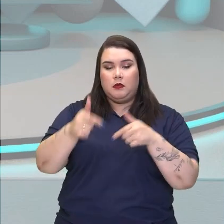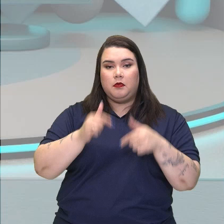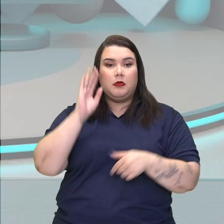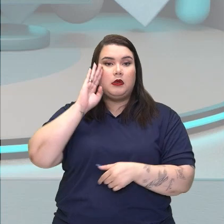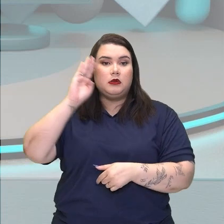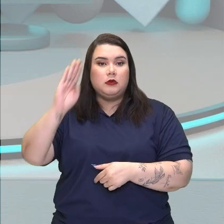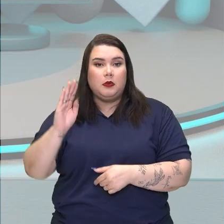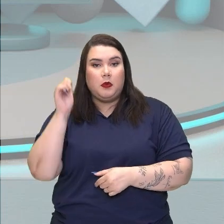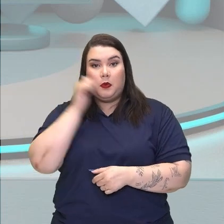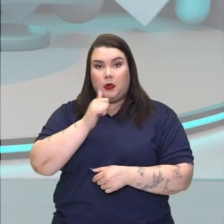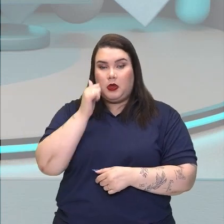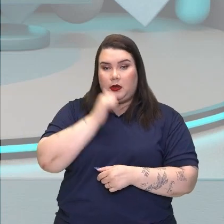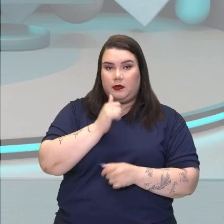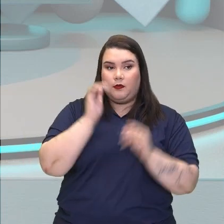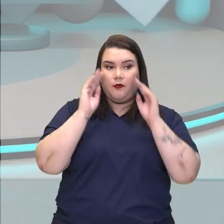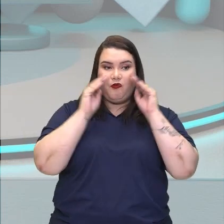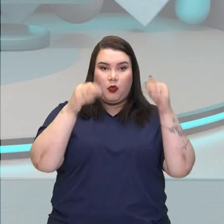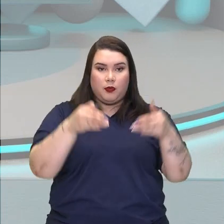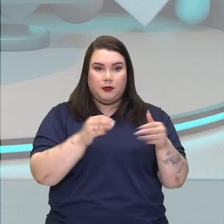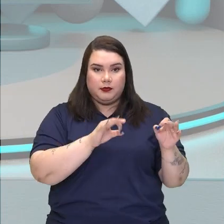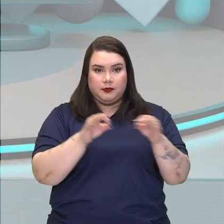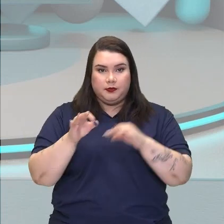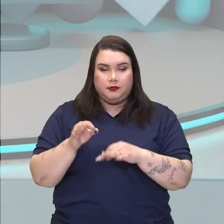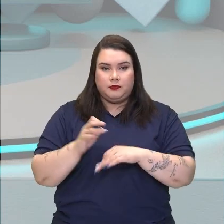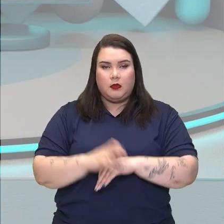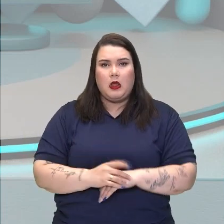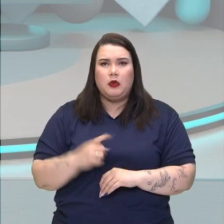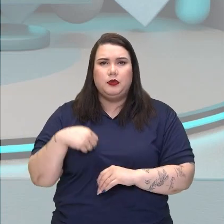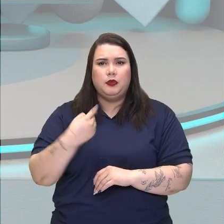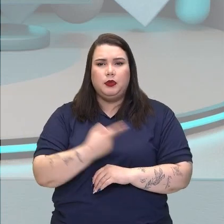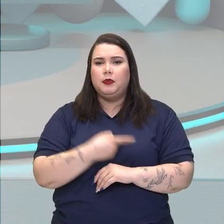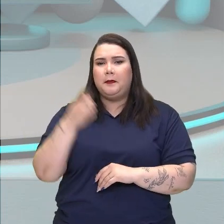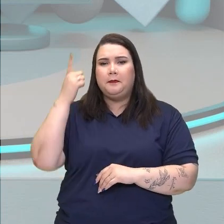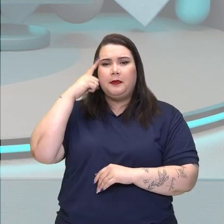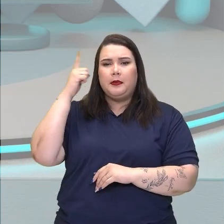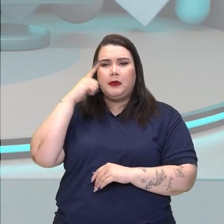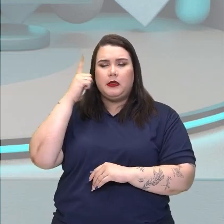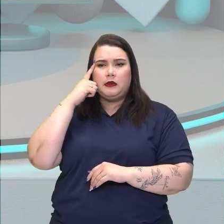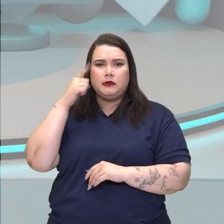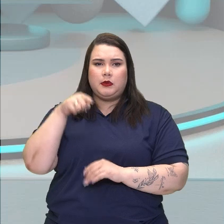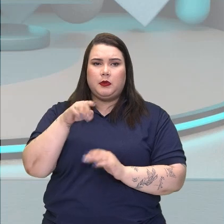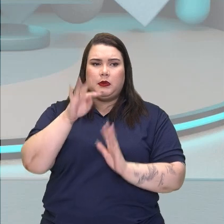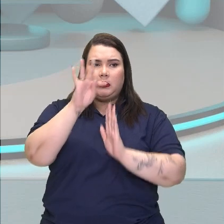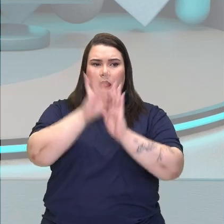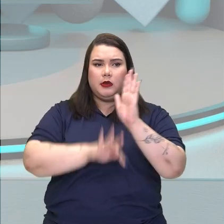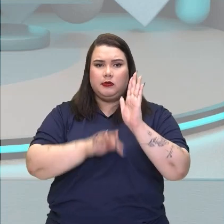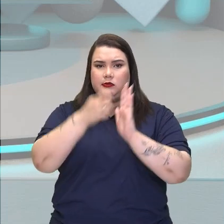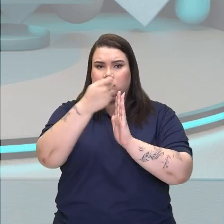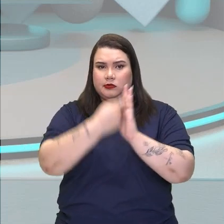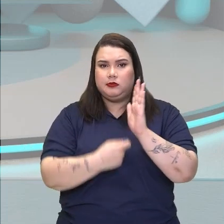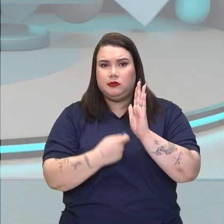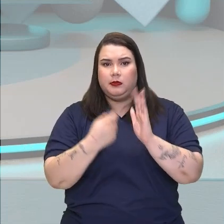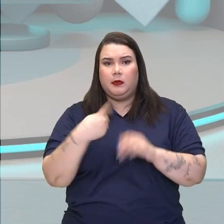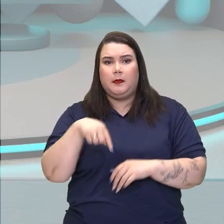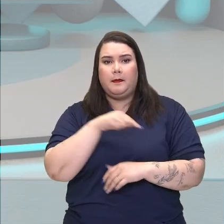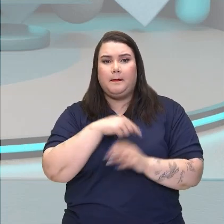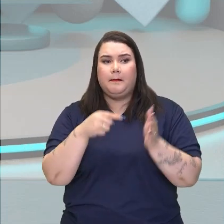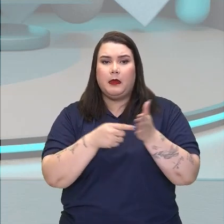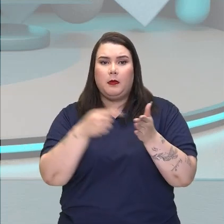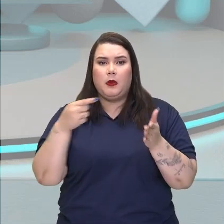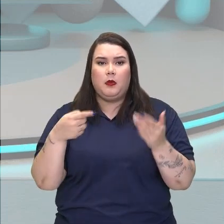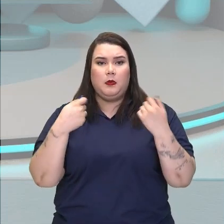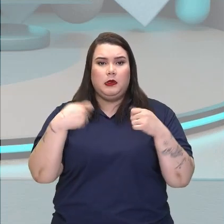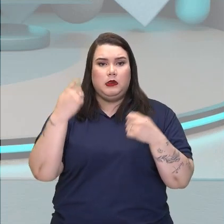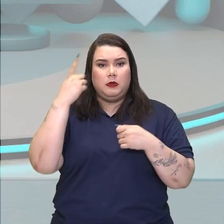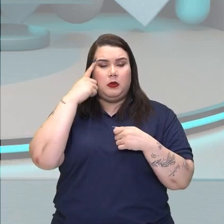tange à mulher, tá bom? Então, quando a gente vai pensar no texto dissertativo, a gente primeiro precisa pensar